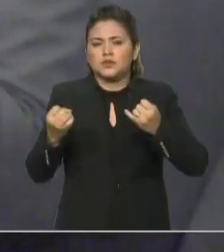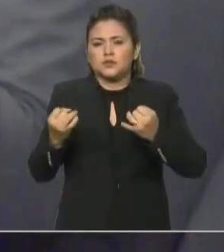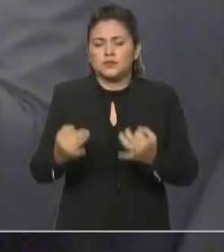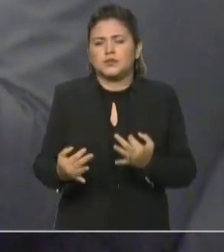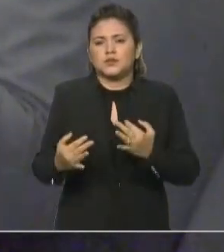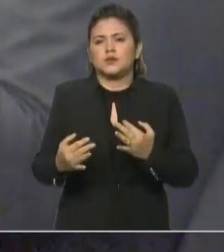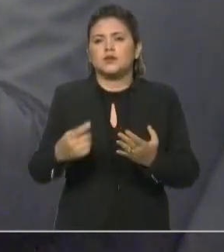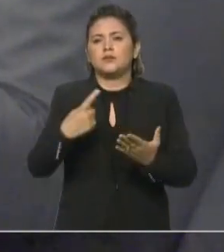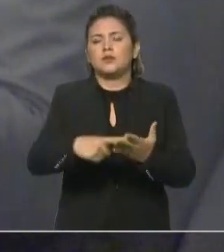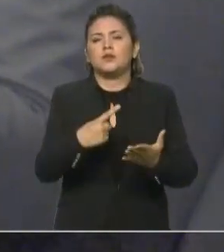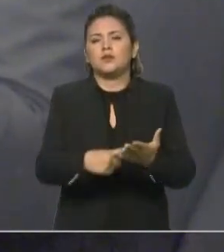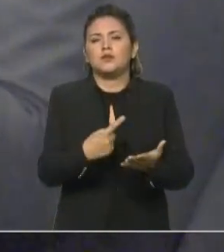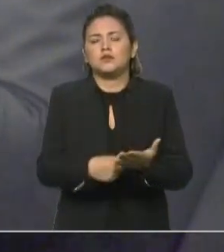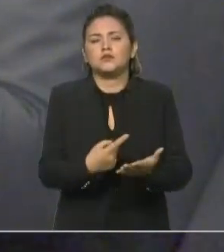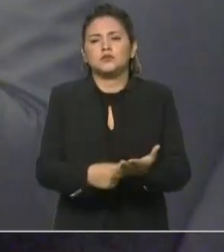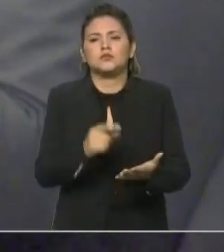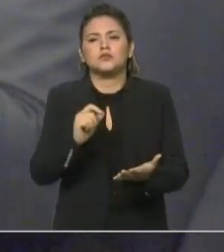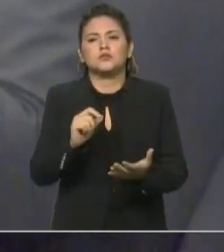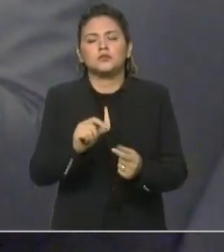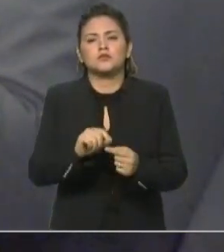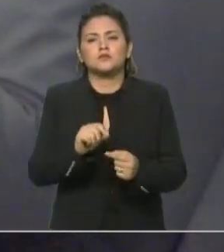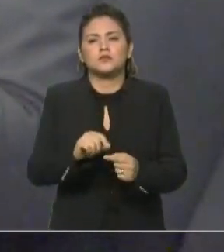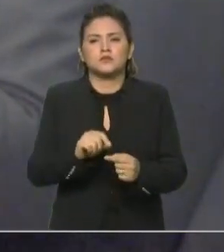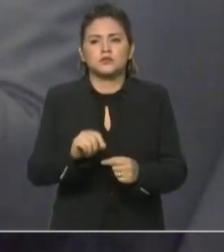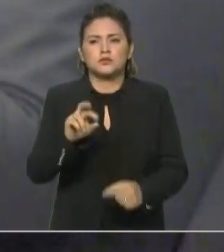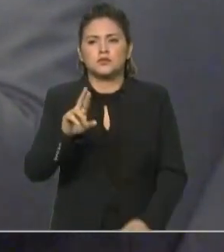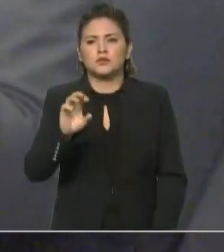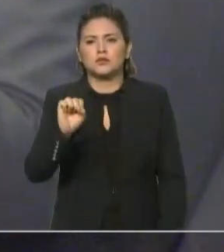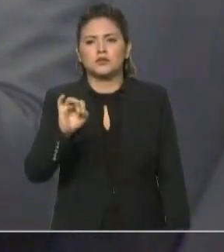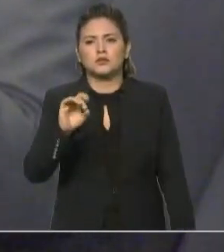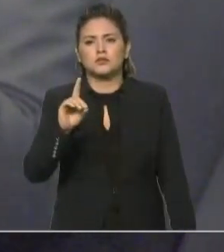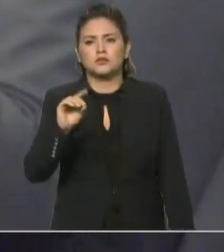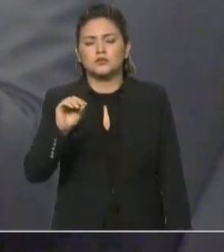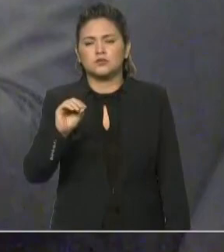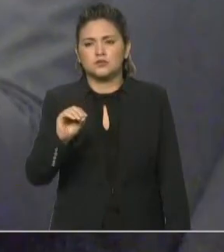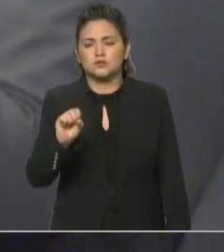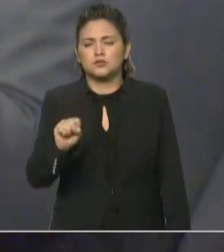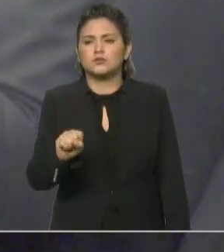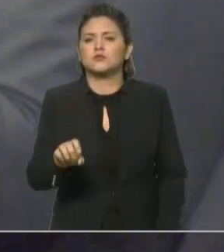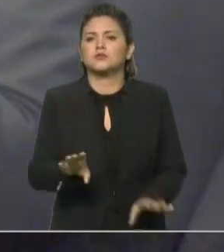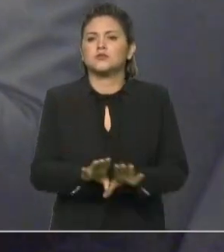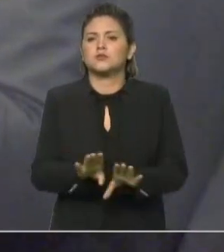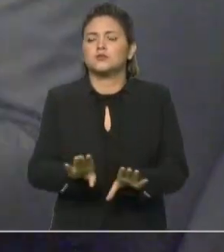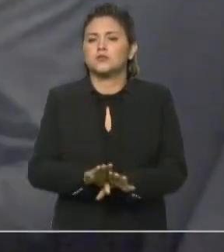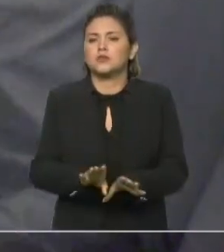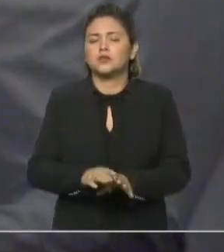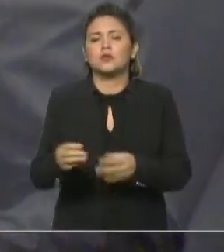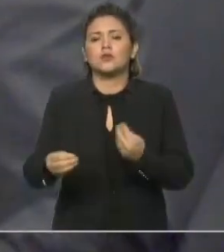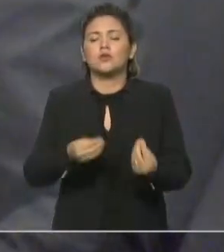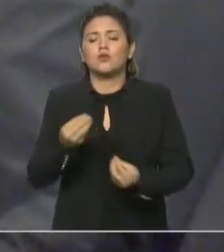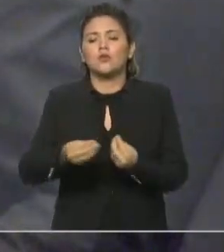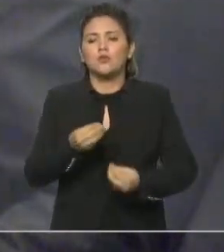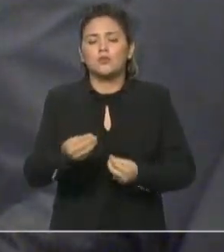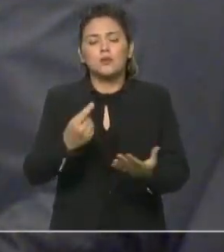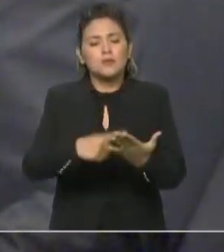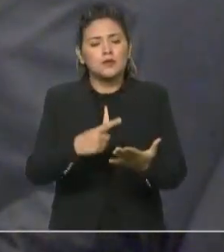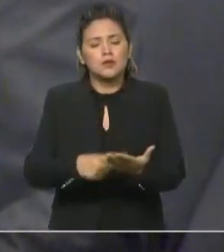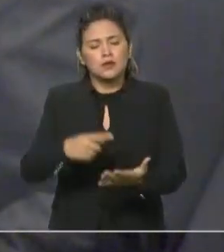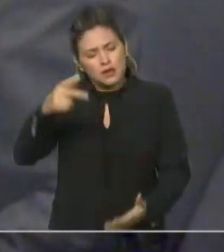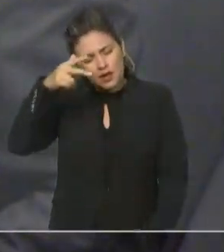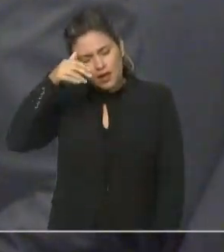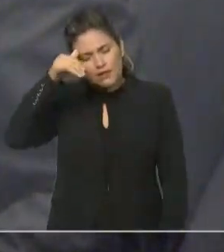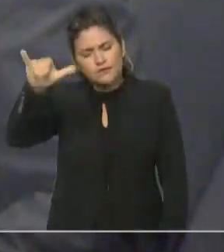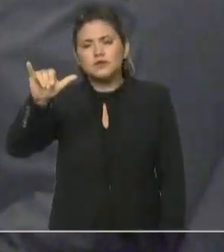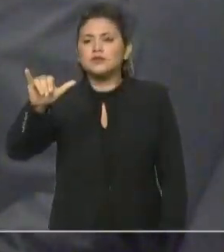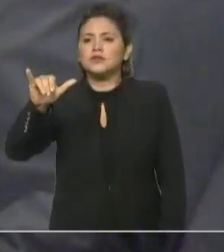de gestão de resíduos, a cópia do plano de contingenciamento de acidentes, porque é inadmissível que